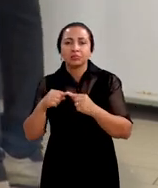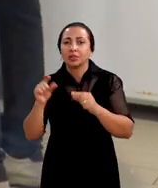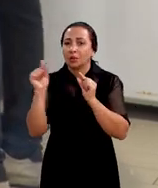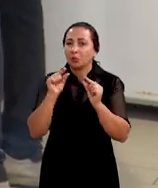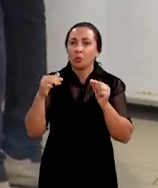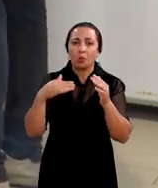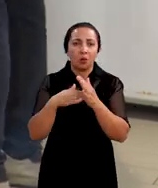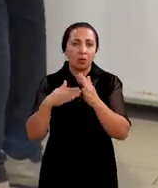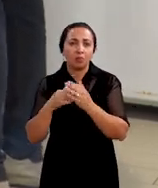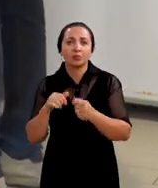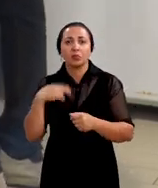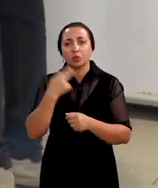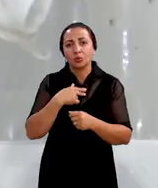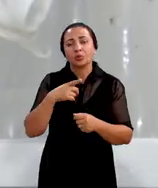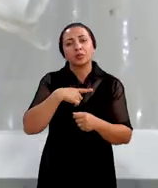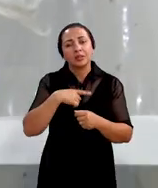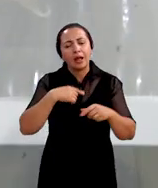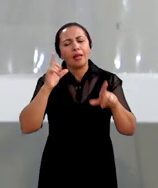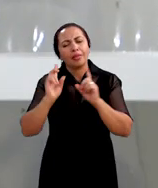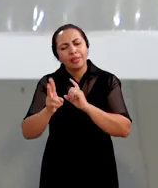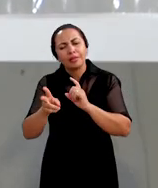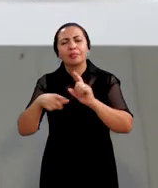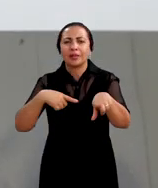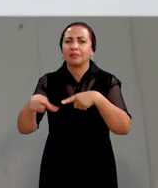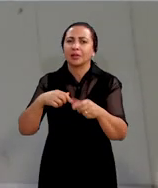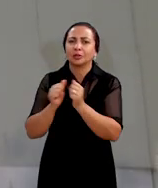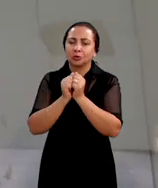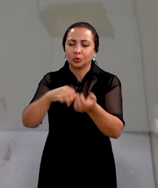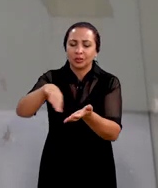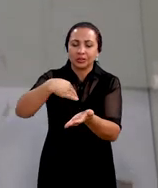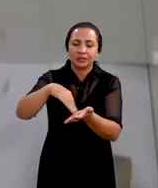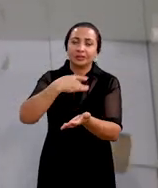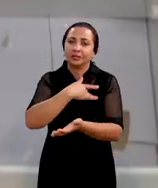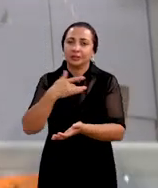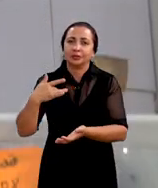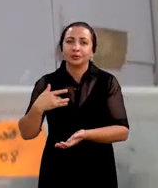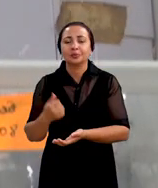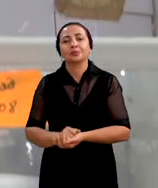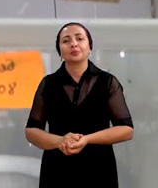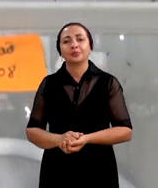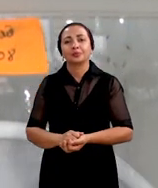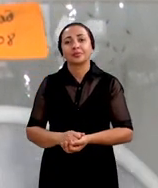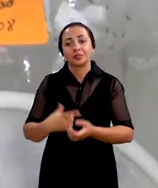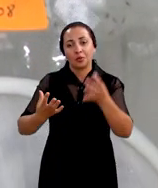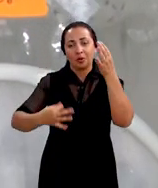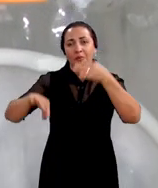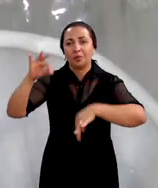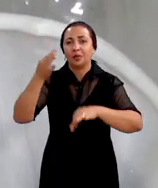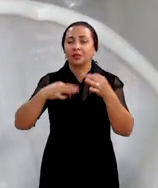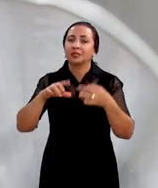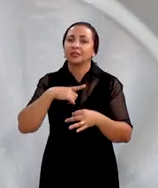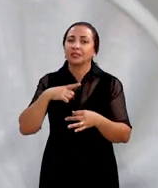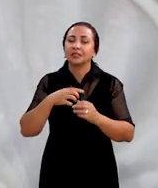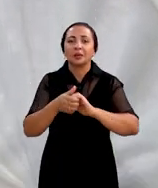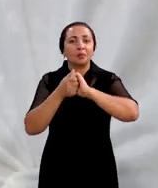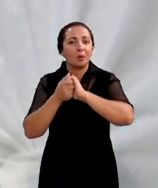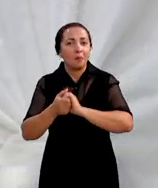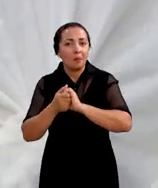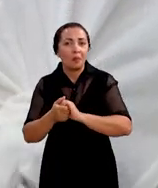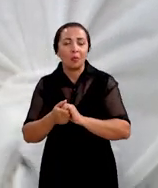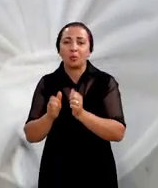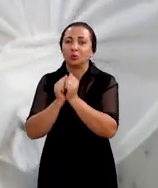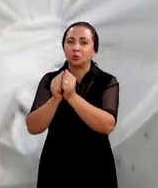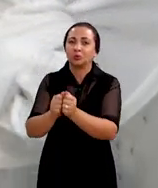ser aplicados a curto prazo, né? A gente sempre trabalha com a Secretaria de Saúde. Então, o nosso laboratório